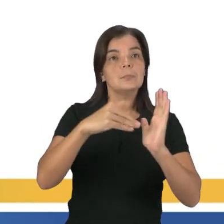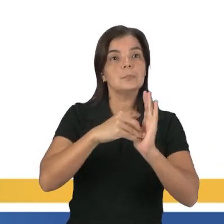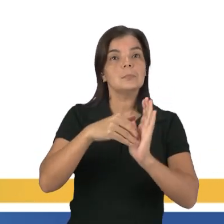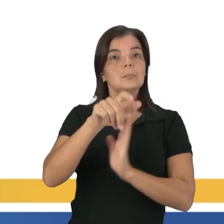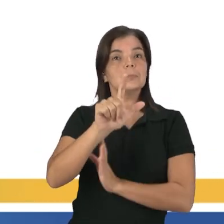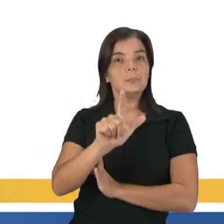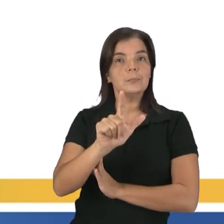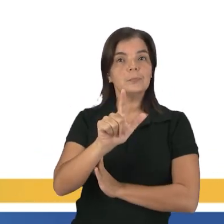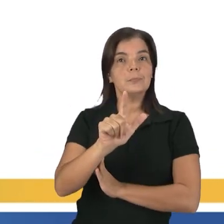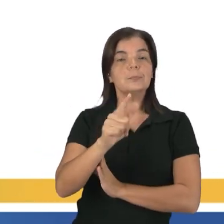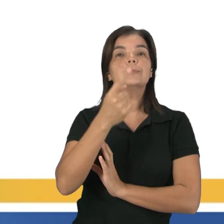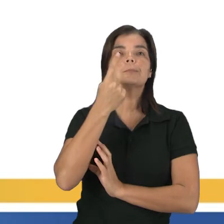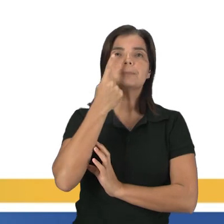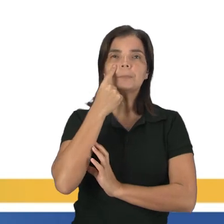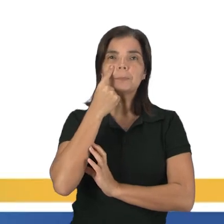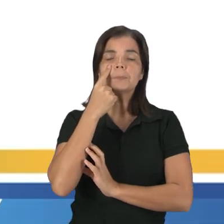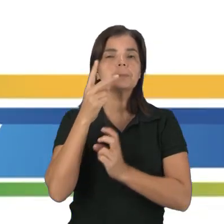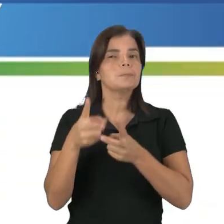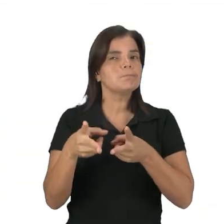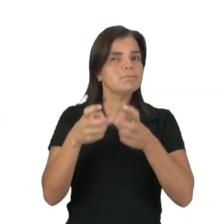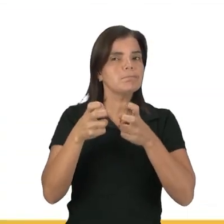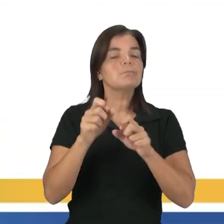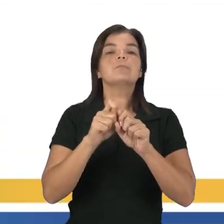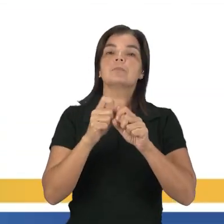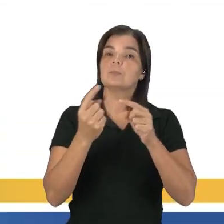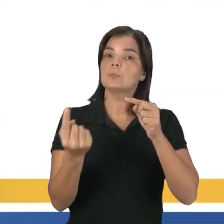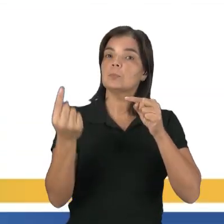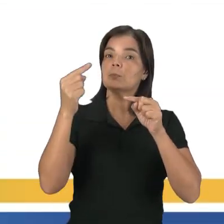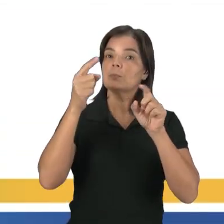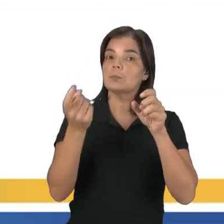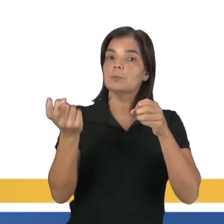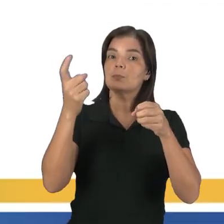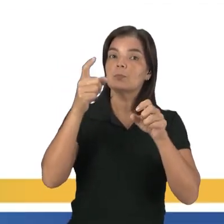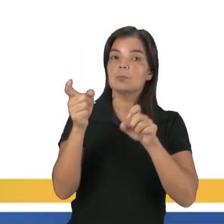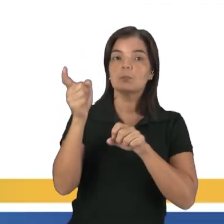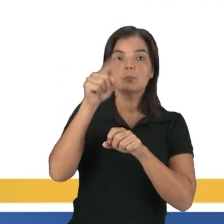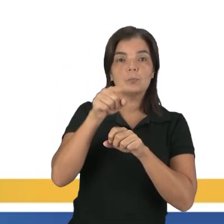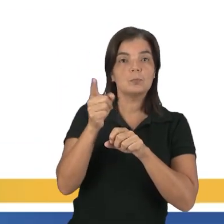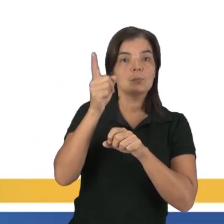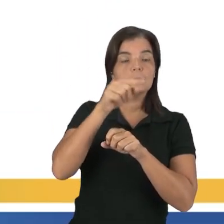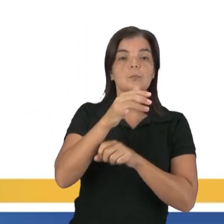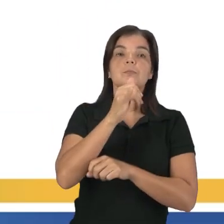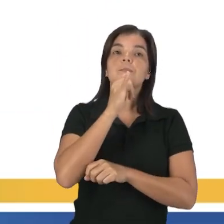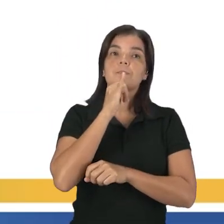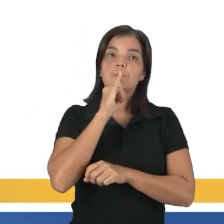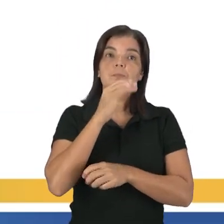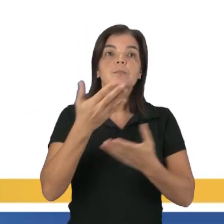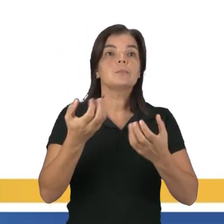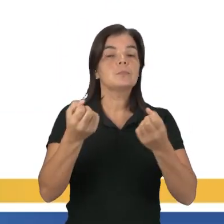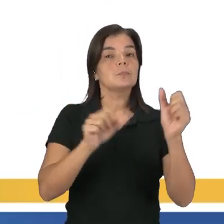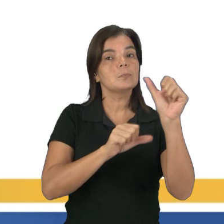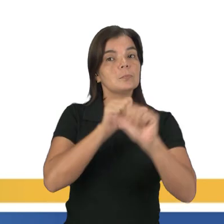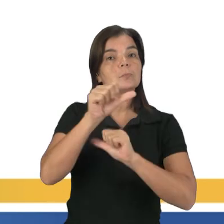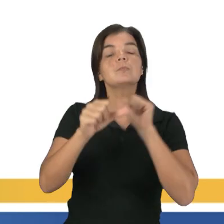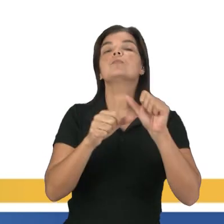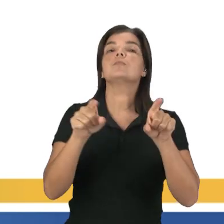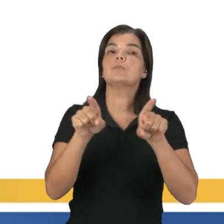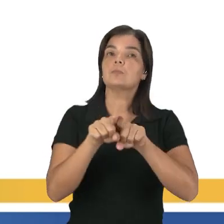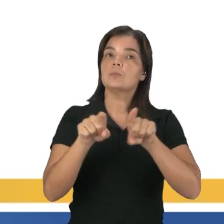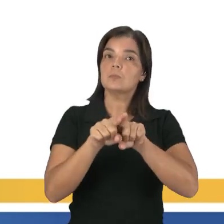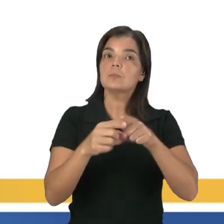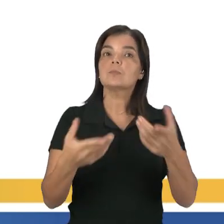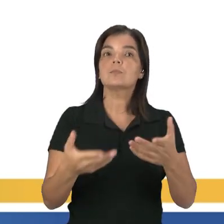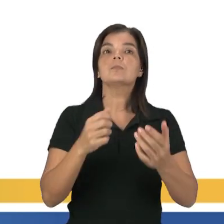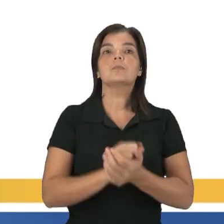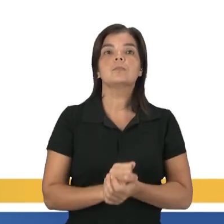no litro. Então você percebe ali, ó, o seguinte, né, que no nosso exemplo, como eu quero converter, né,